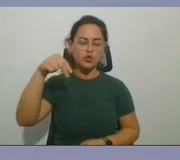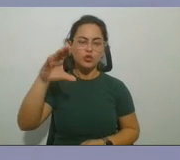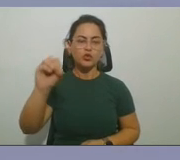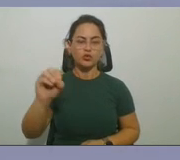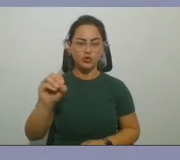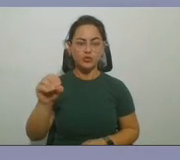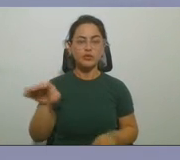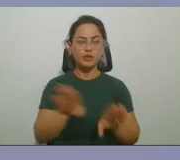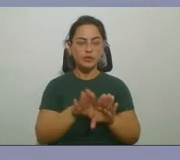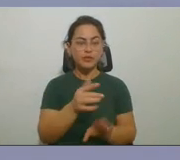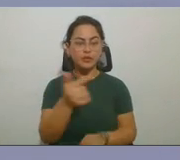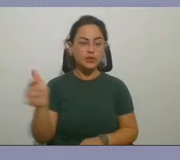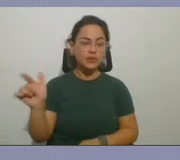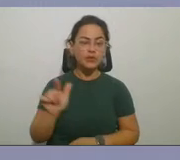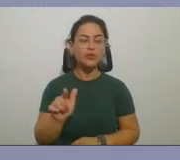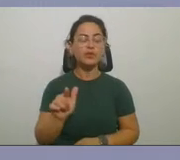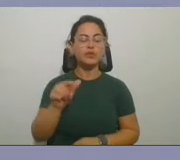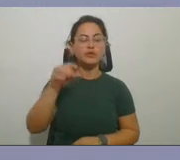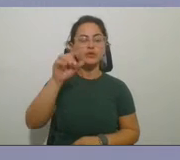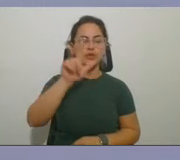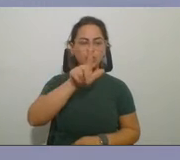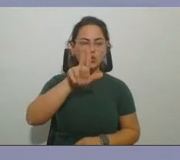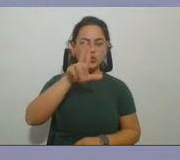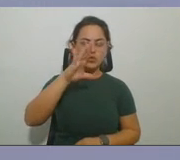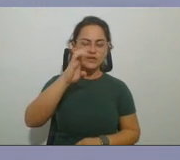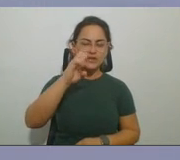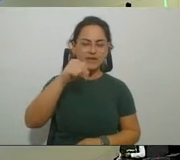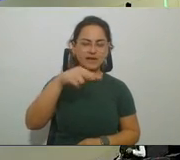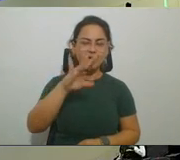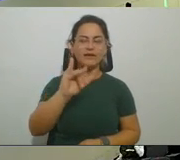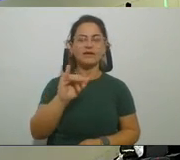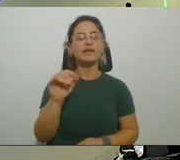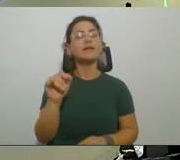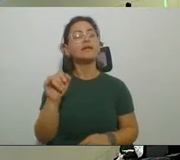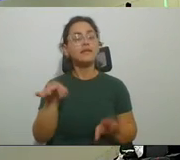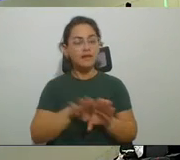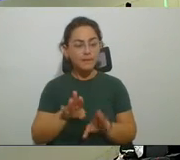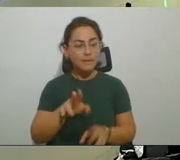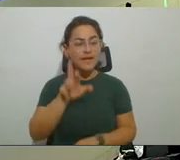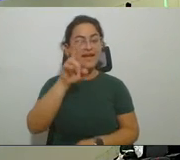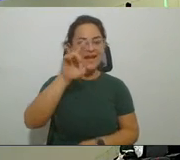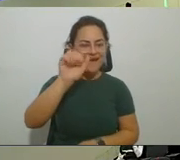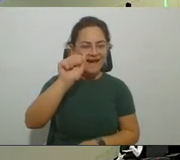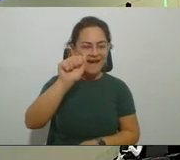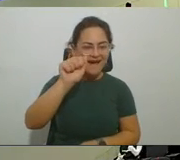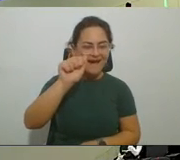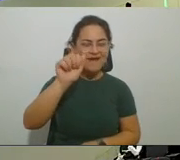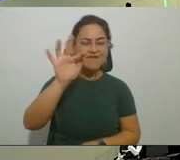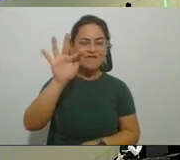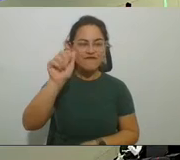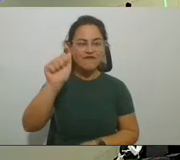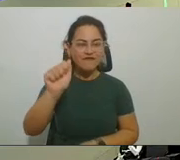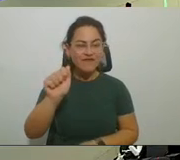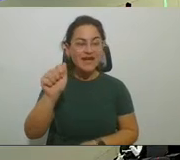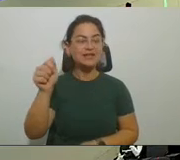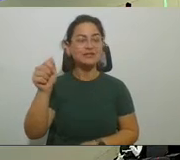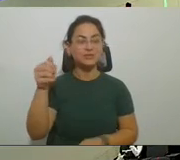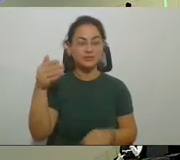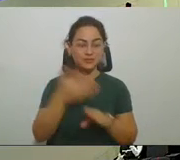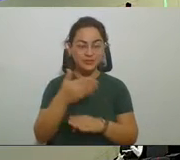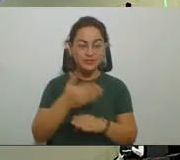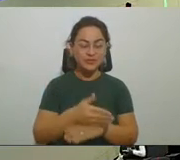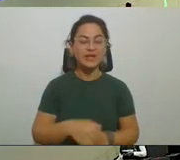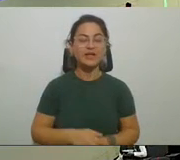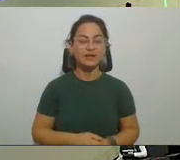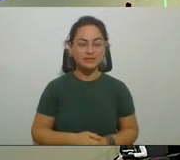estou procurando Lucene aqui, está ali, a nossa Rafa, né? Querida e competente, mais um dos presentes que a Unesc nos